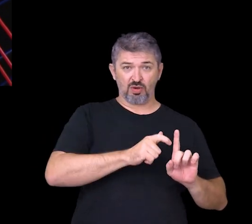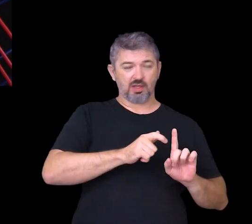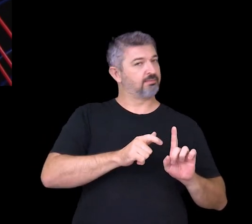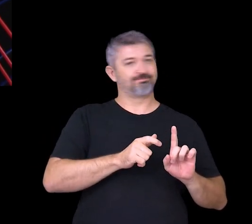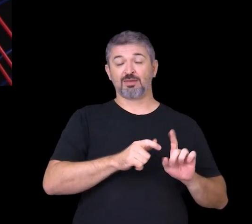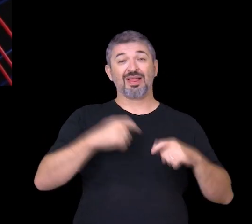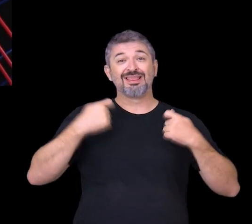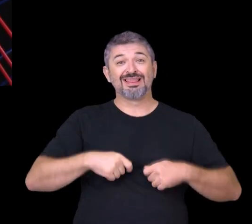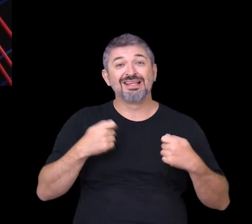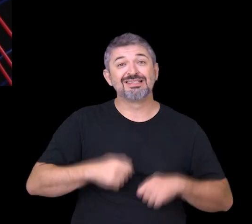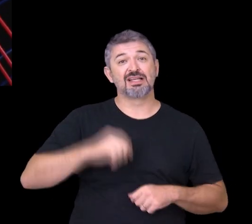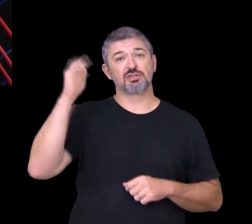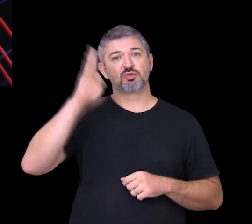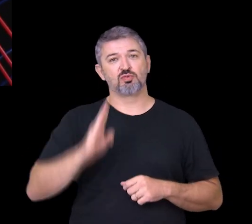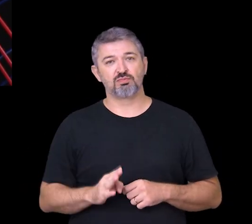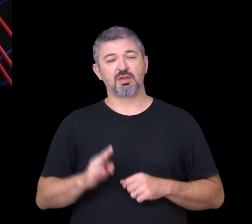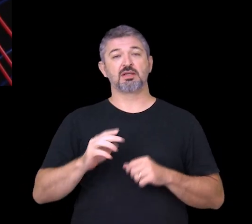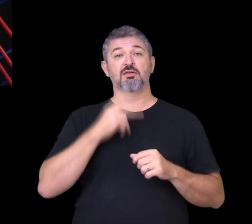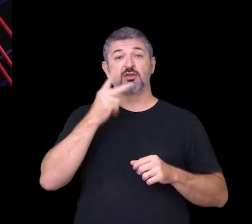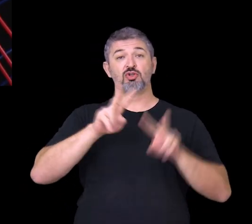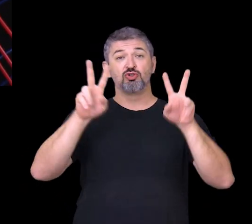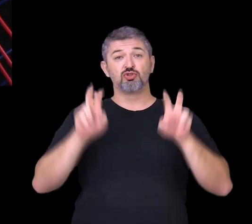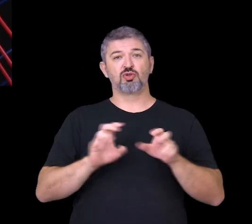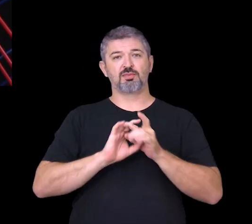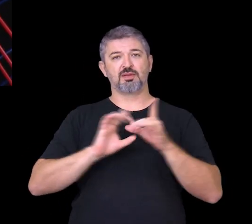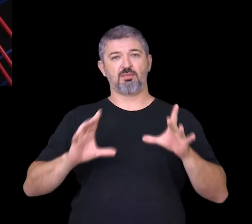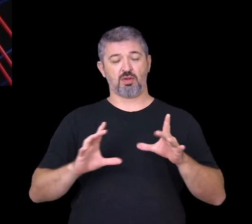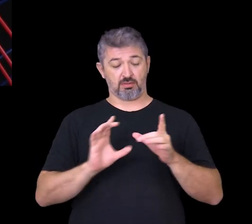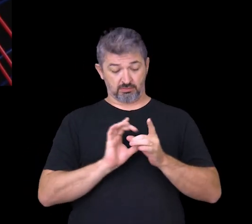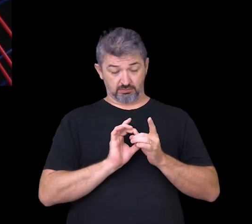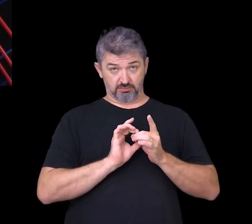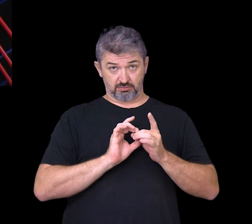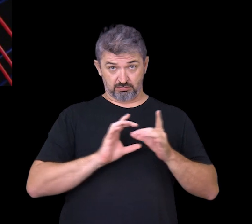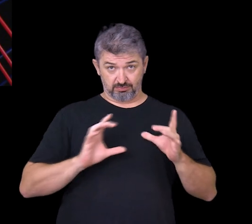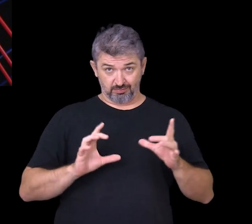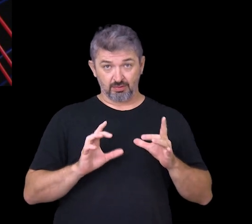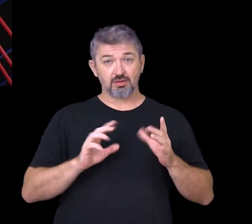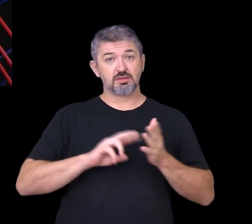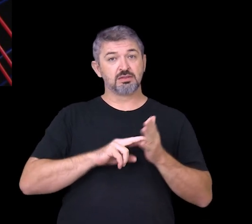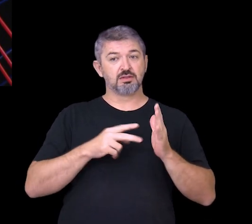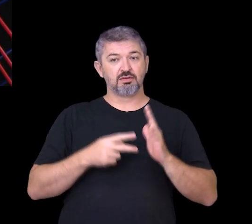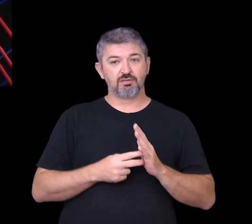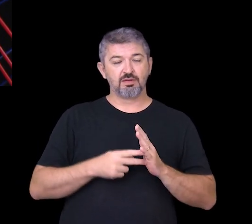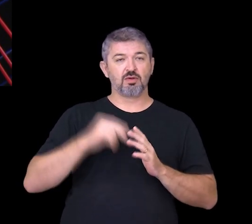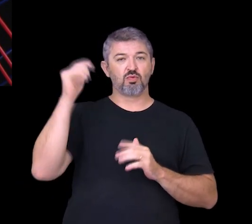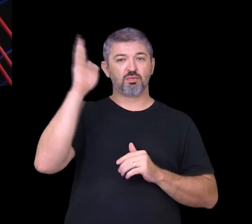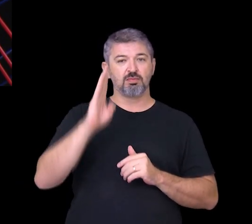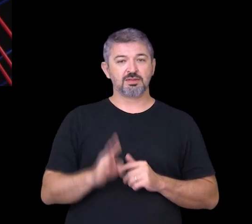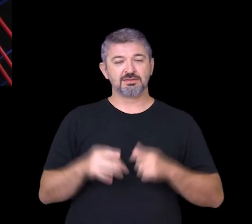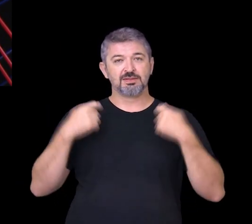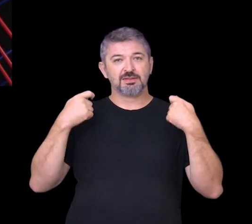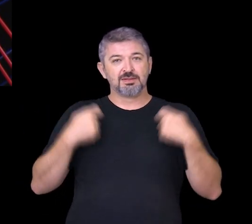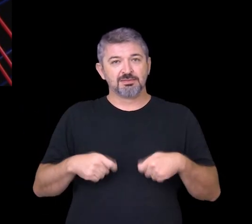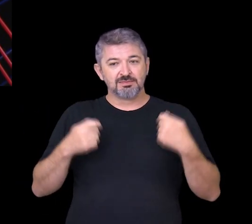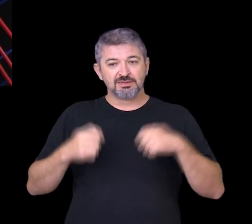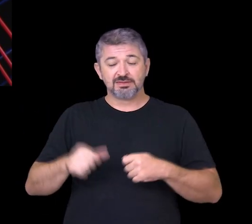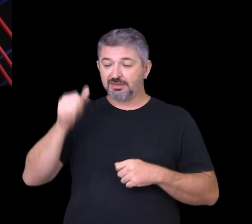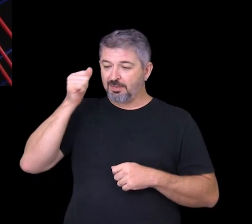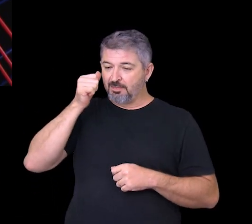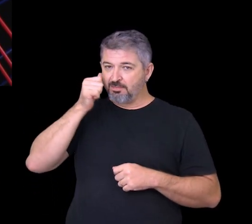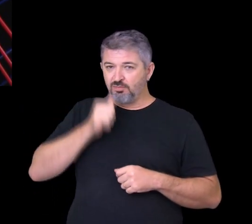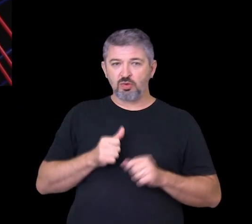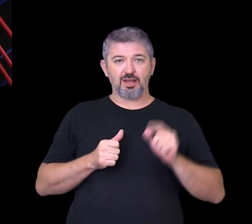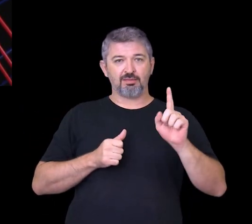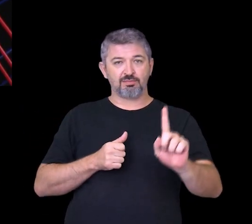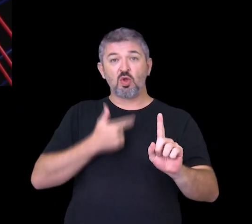Não, isso é uma necessidade de país. Nós estamos falando de democracia. Democracia, o país tem que necessariamente